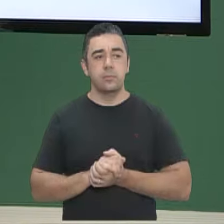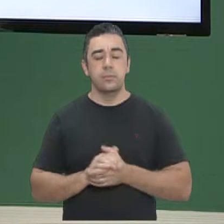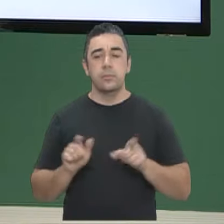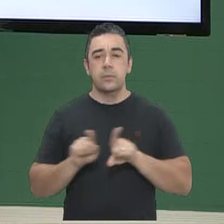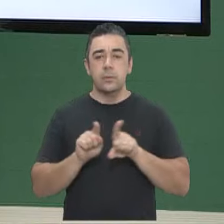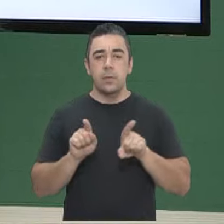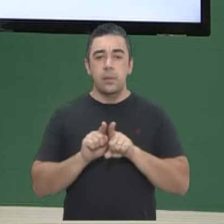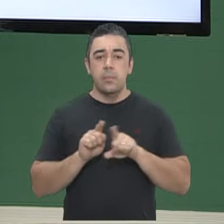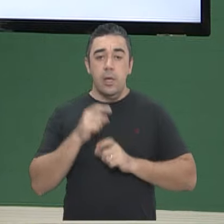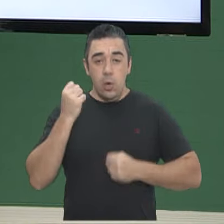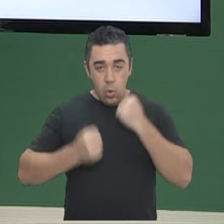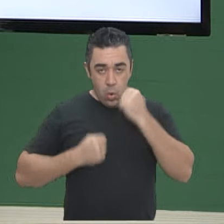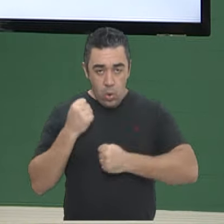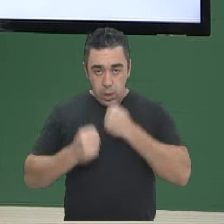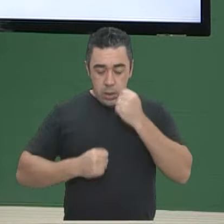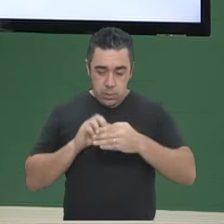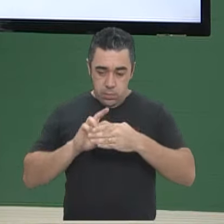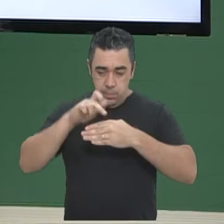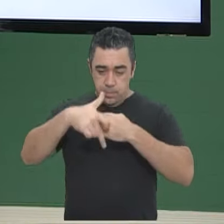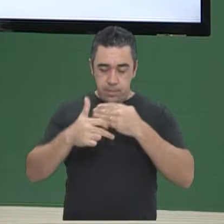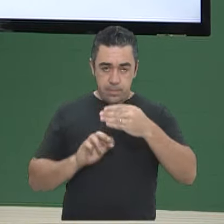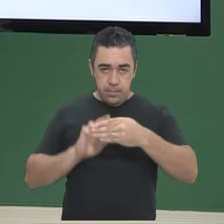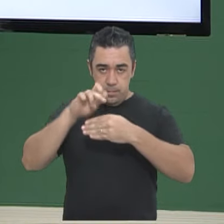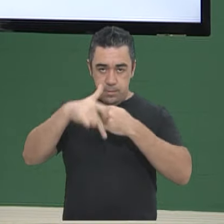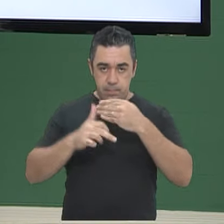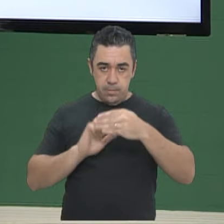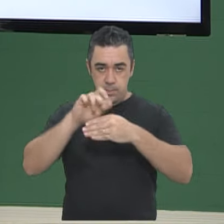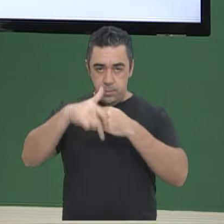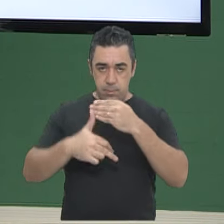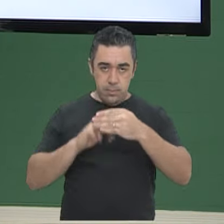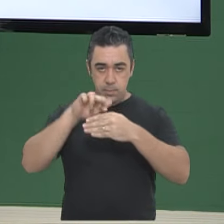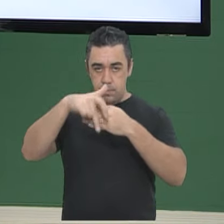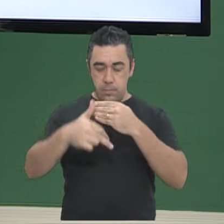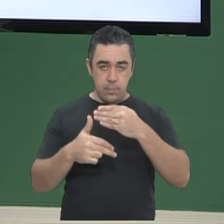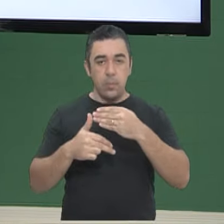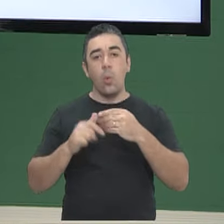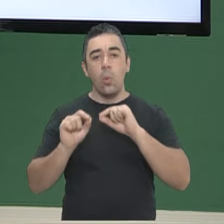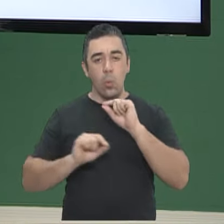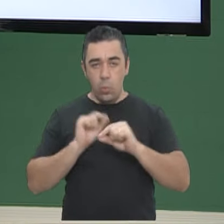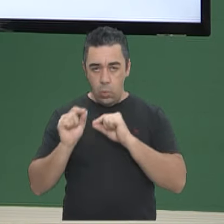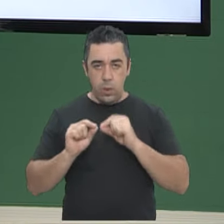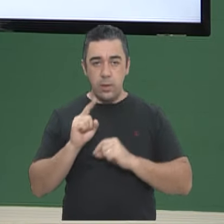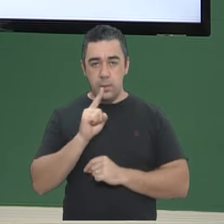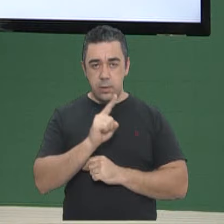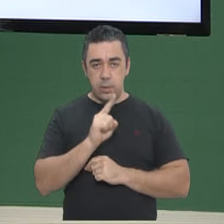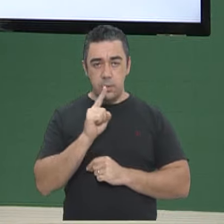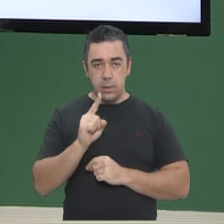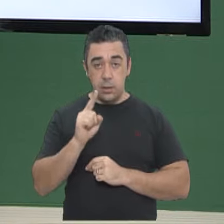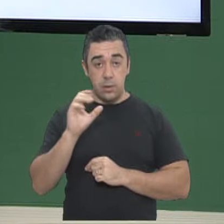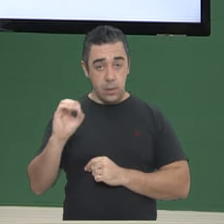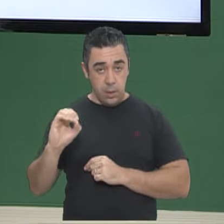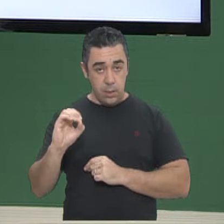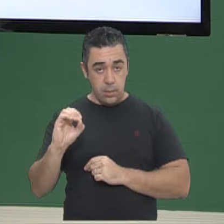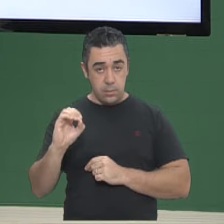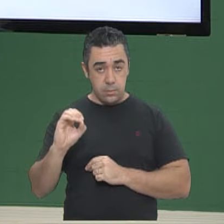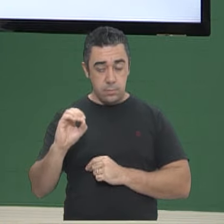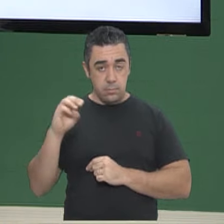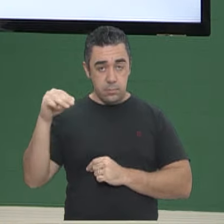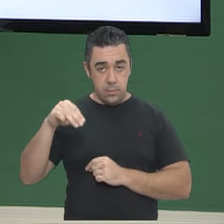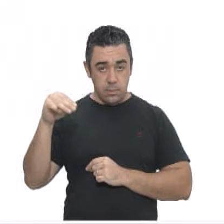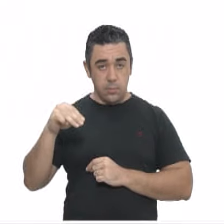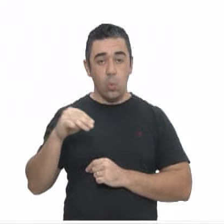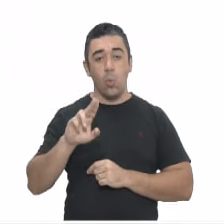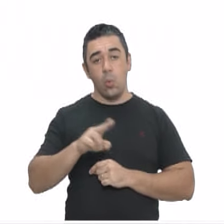Temos as provas de corrida com barreira, que elas são os 110 metros com barreira